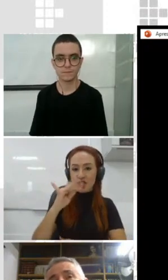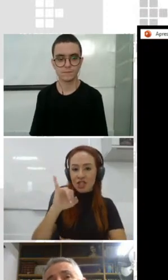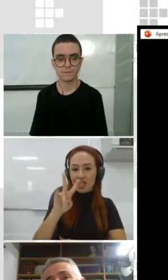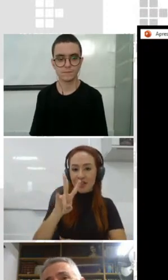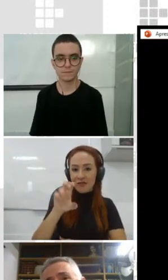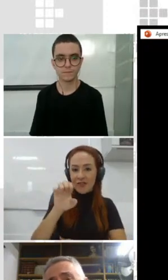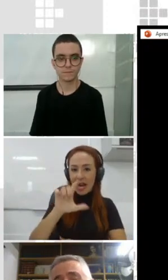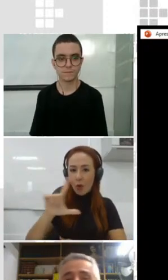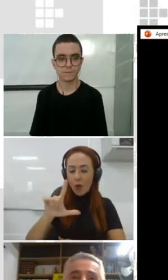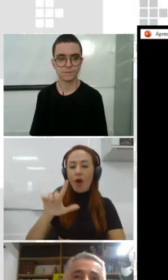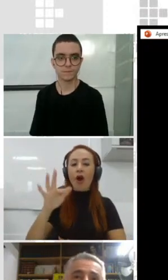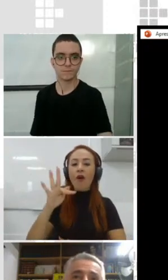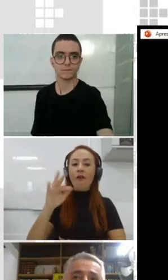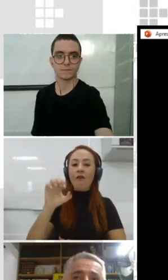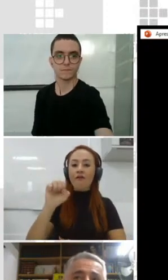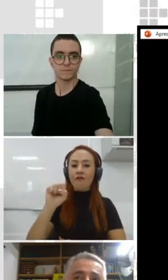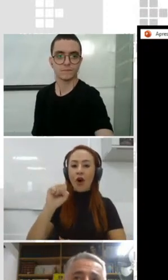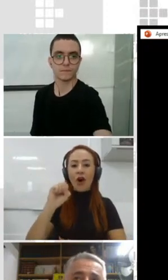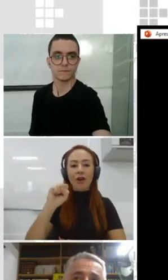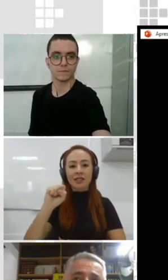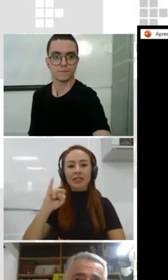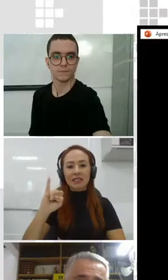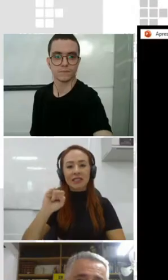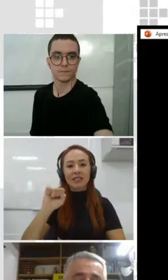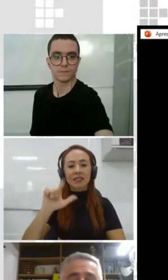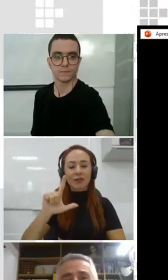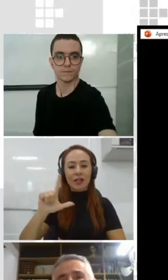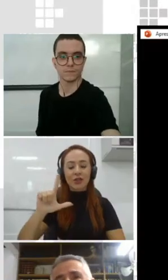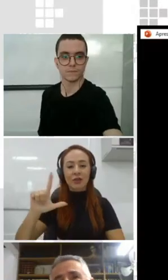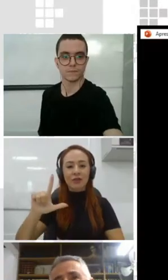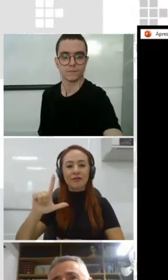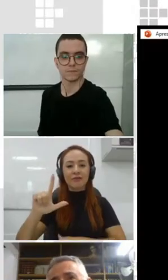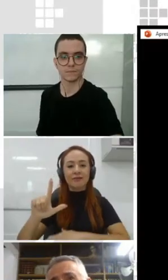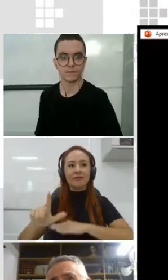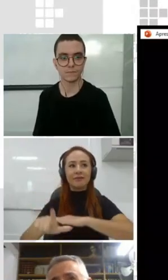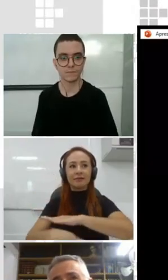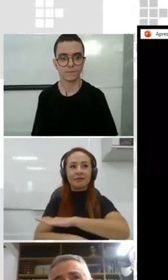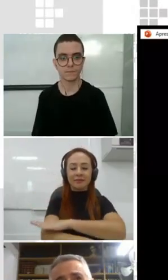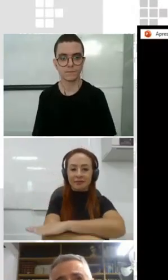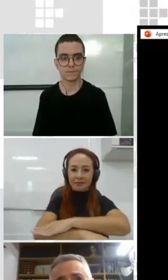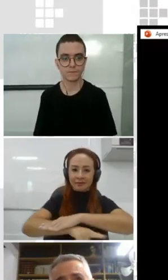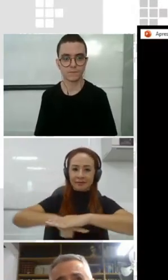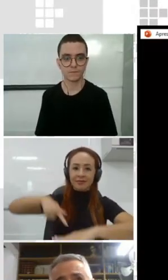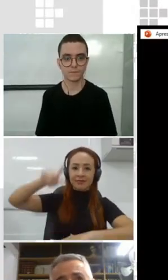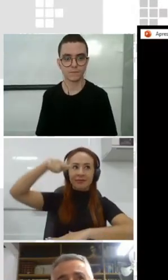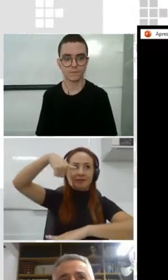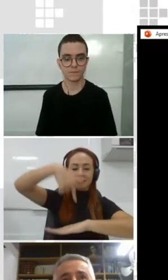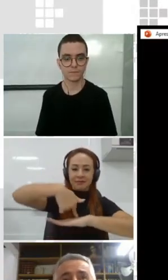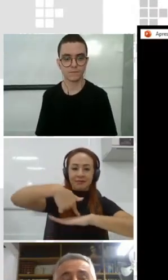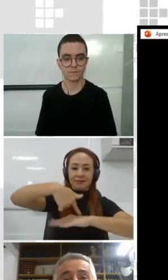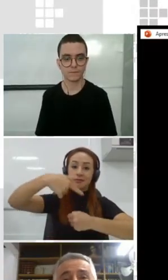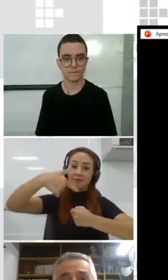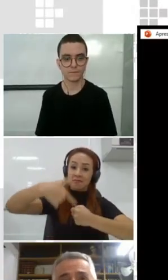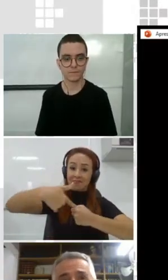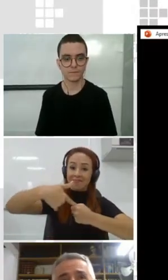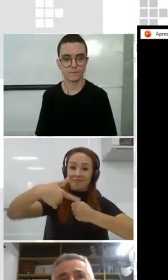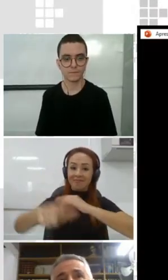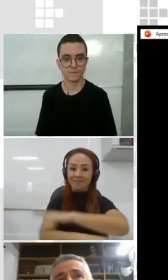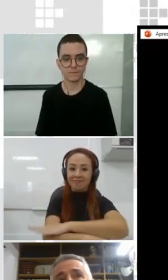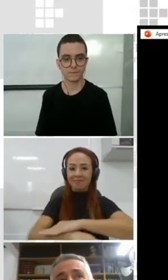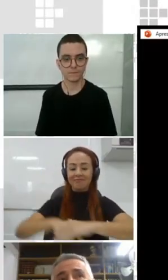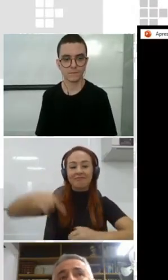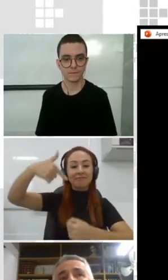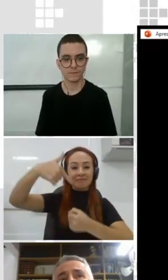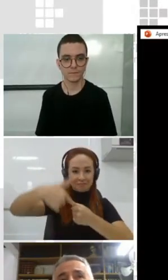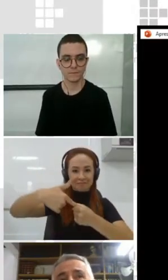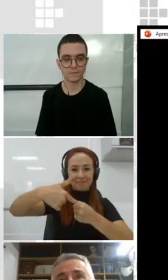os desdobramentos, né, do consumo de combustíveis fósseis, basicamente de carvão, de petróleo e de gás natural. Né? Em que cenário? No